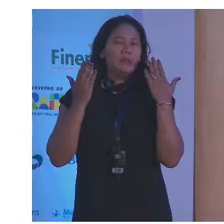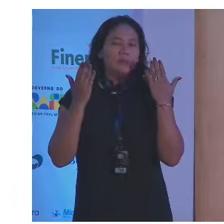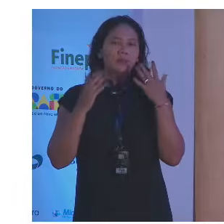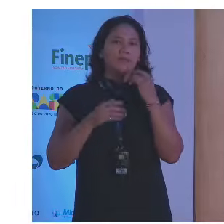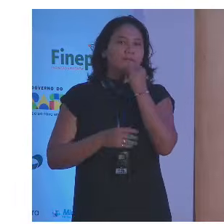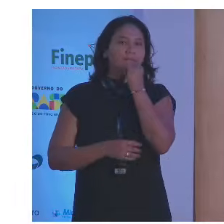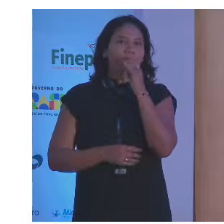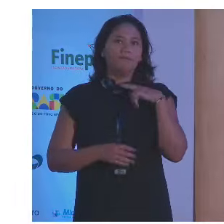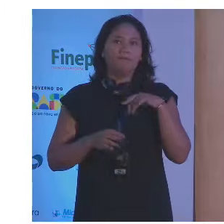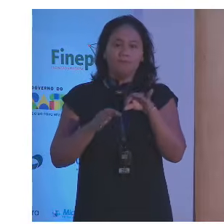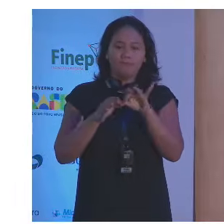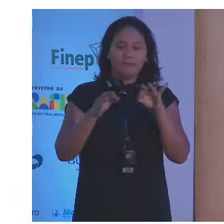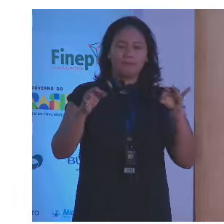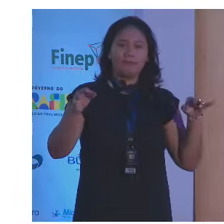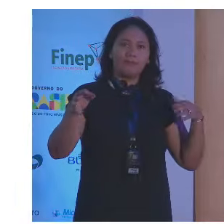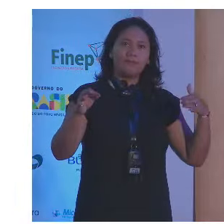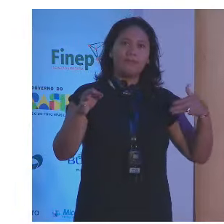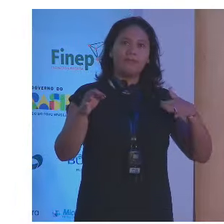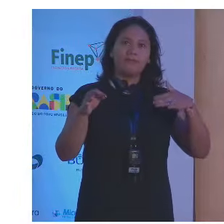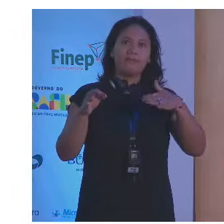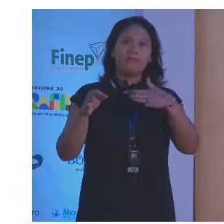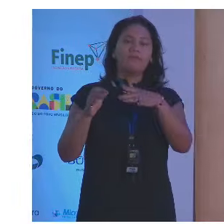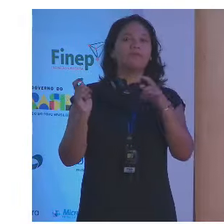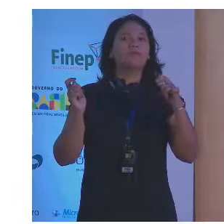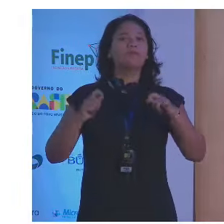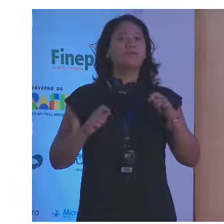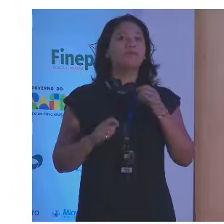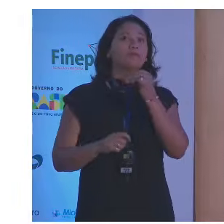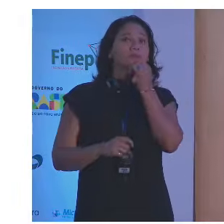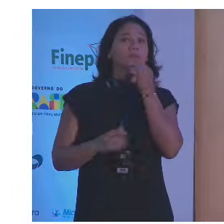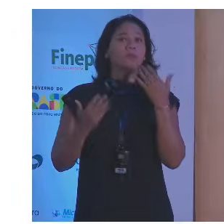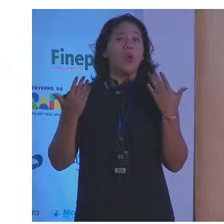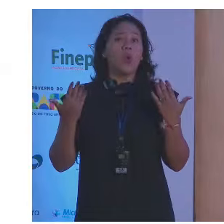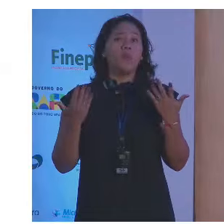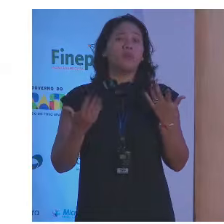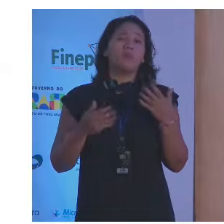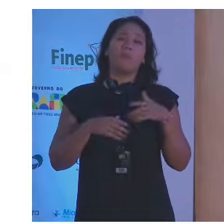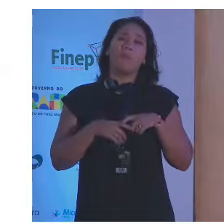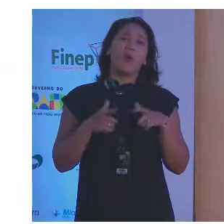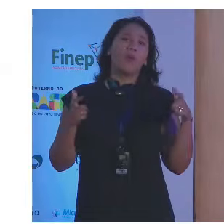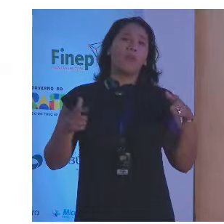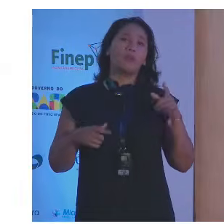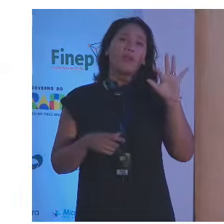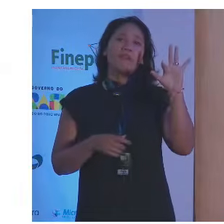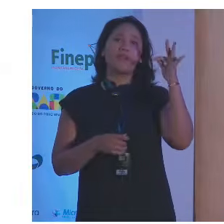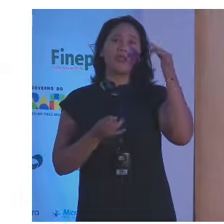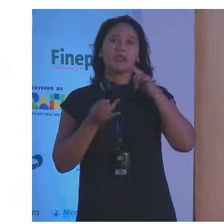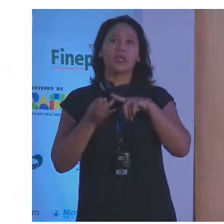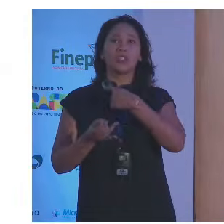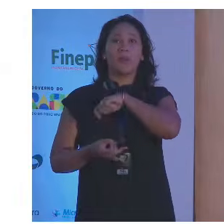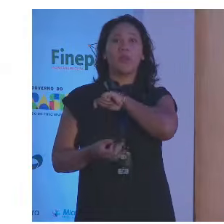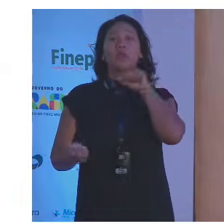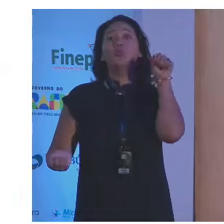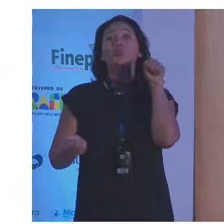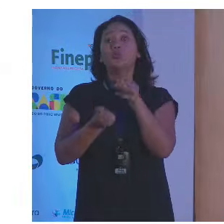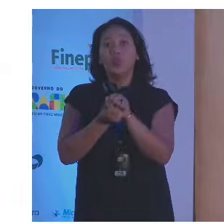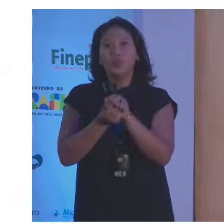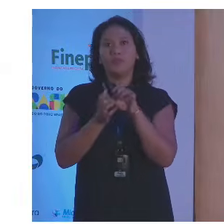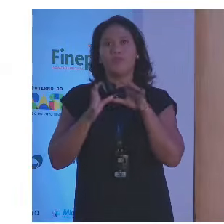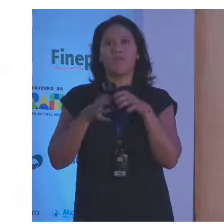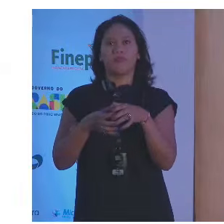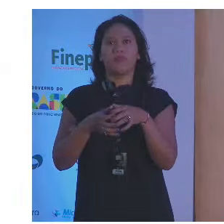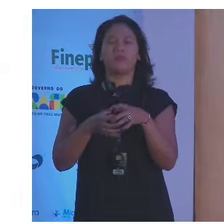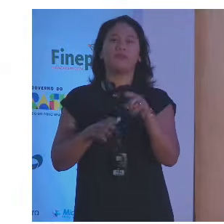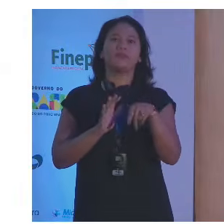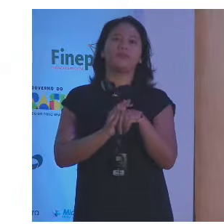vê que a área da pluma do Amazonas pode ser tão grande ou maior que a França e a Espanha juntas, né?